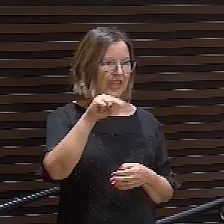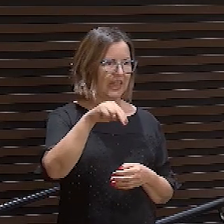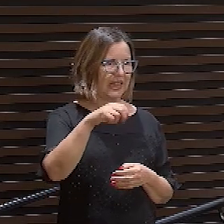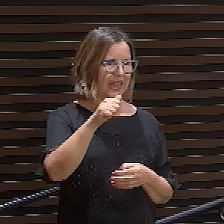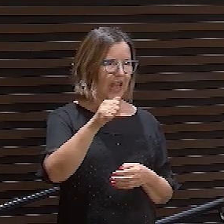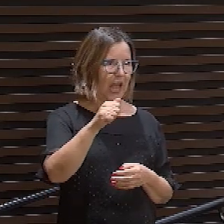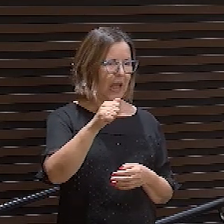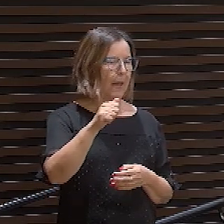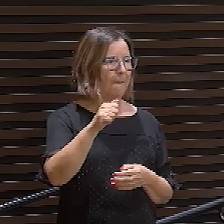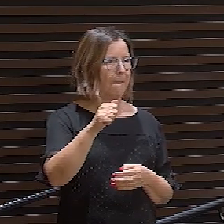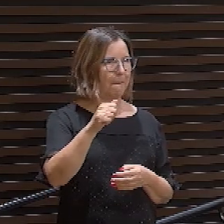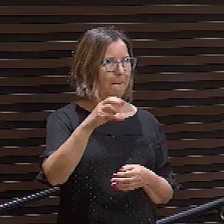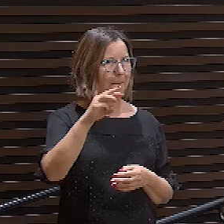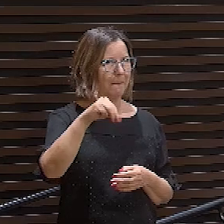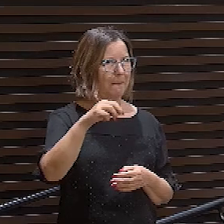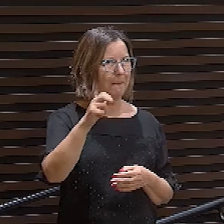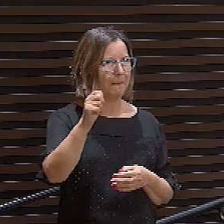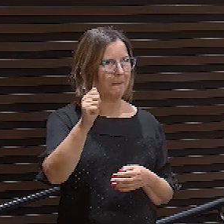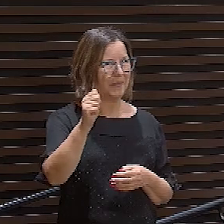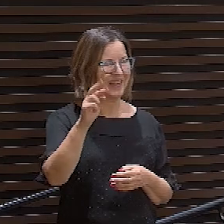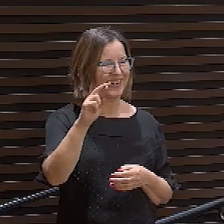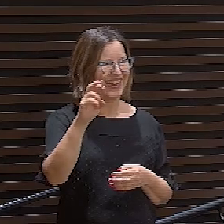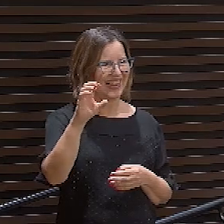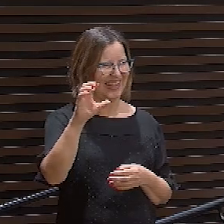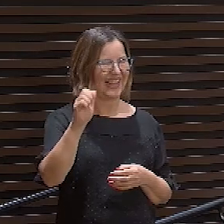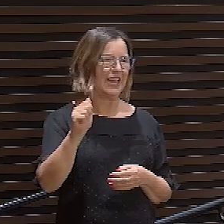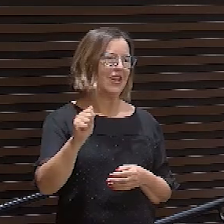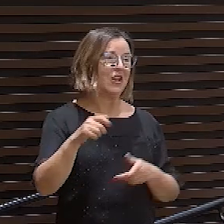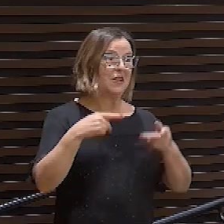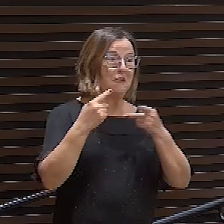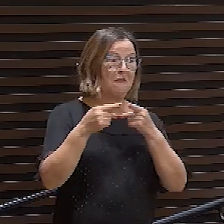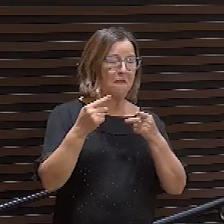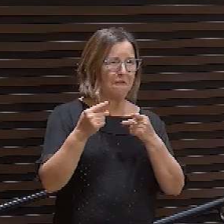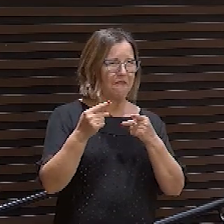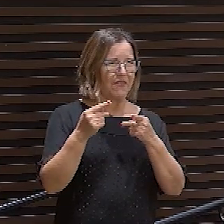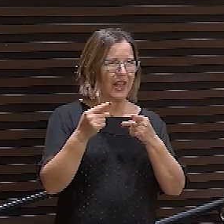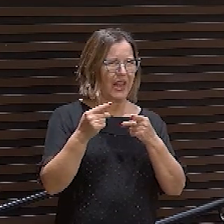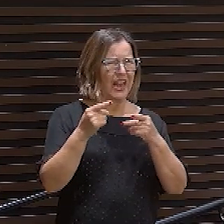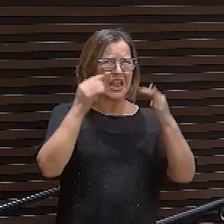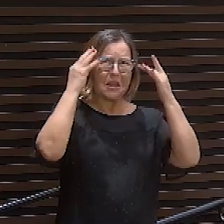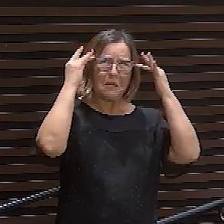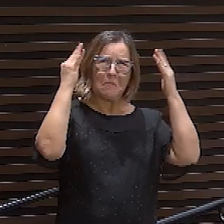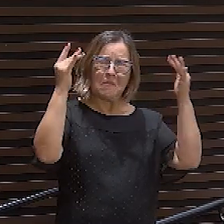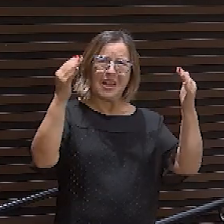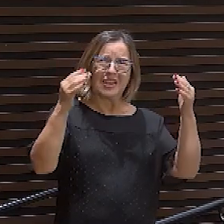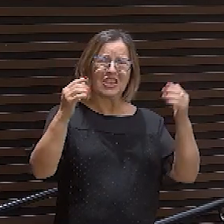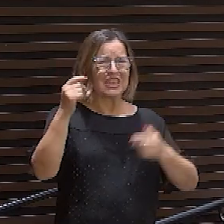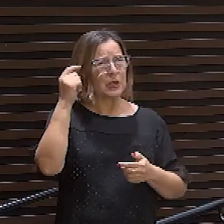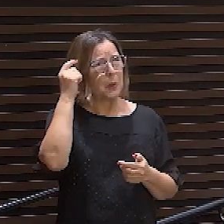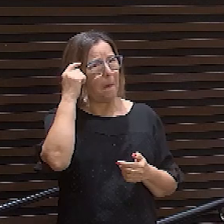frente e para trás as grandes possibilidades da luta do velho Abraão.